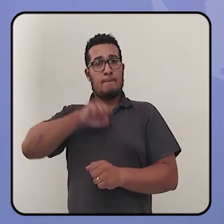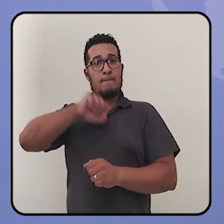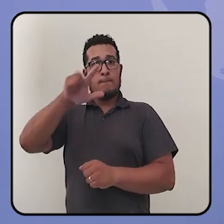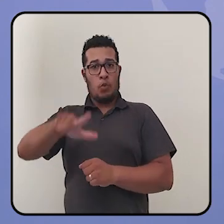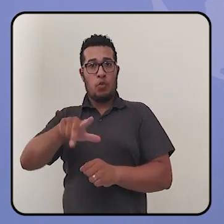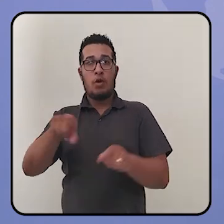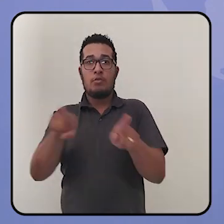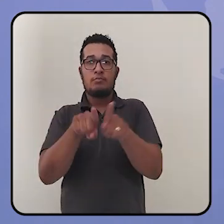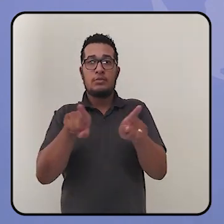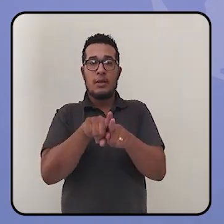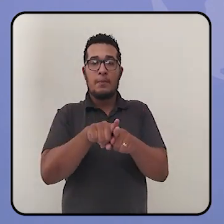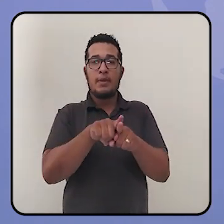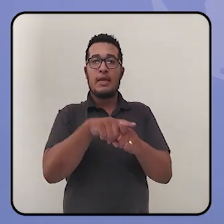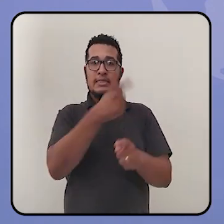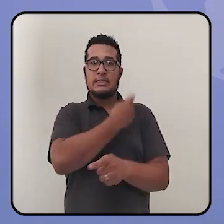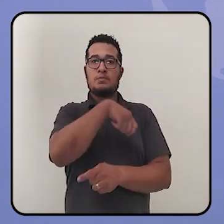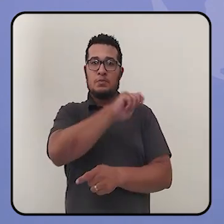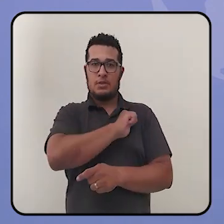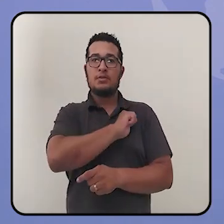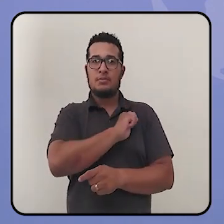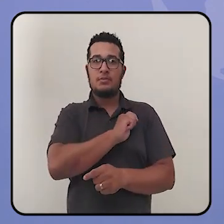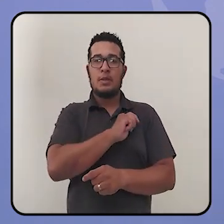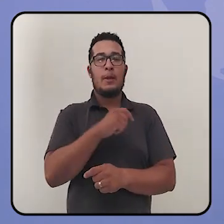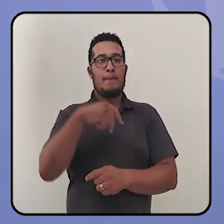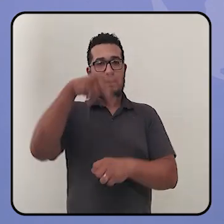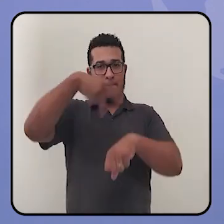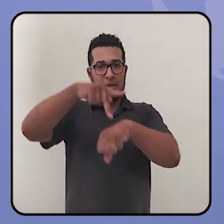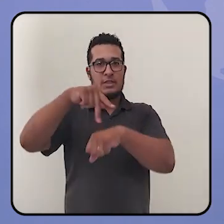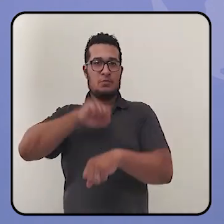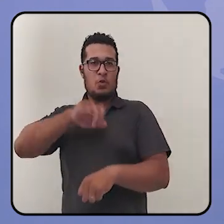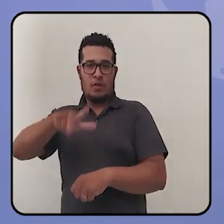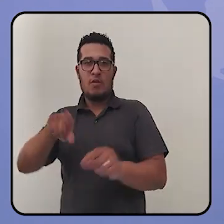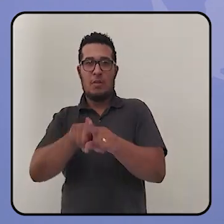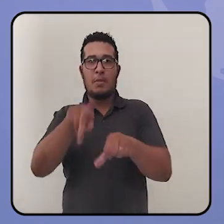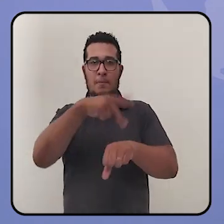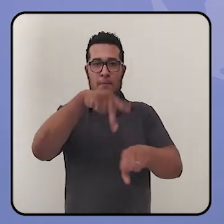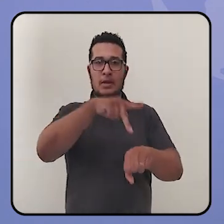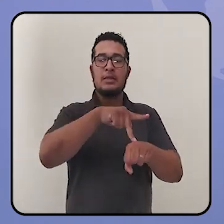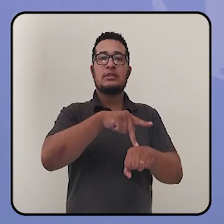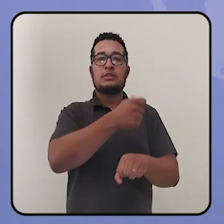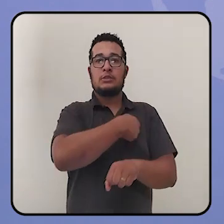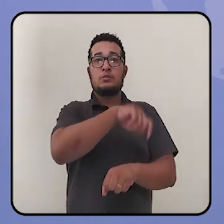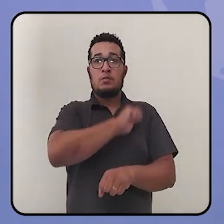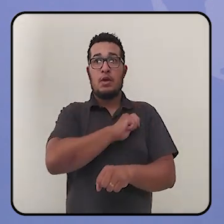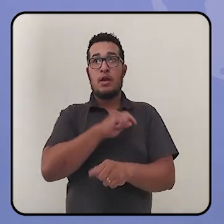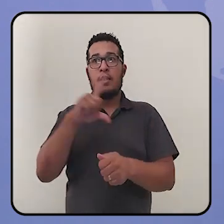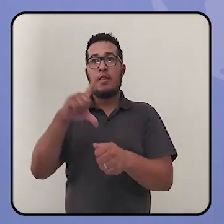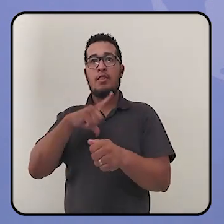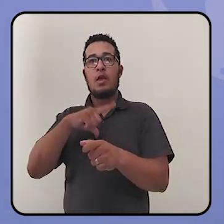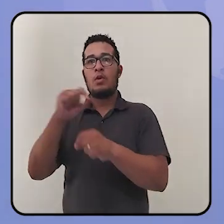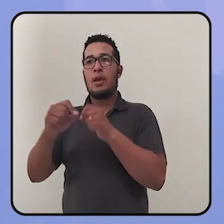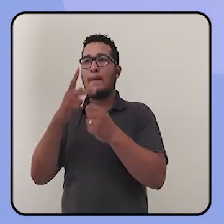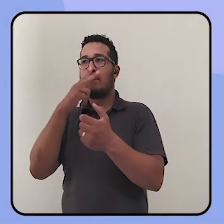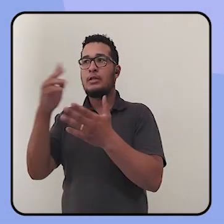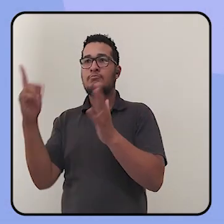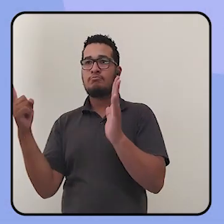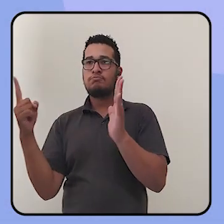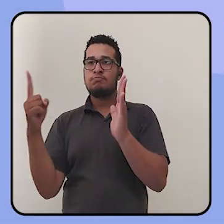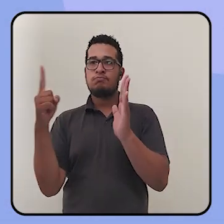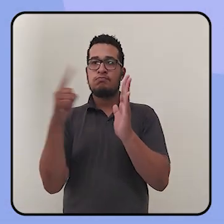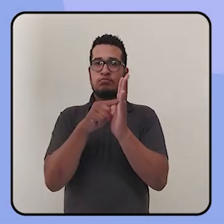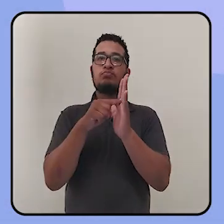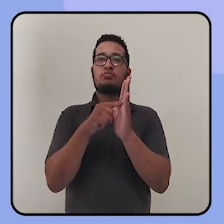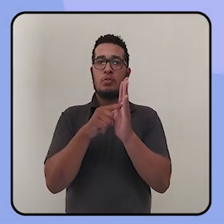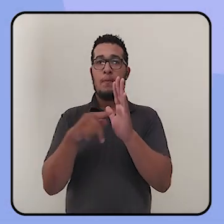alguns remanescentes. Então, na aula de hoje, nós iremos verificar, analisar, estudar, compreender como eram a vida